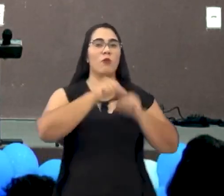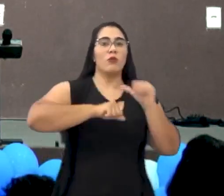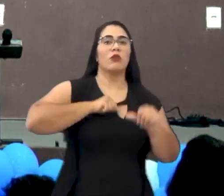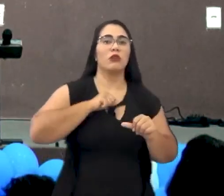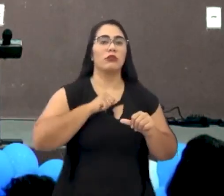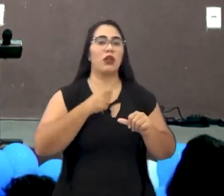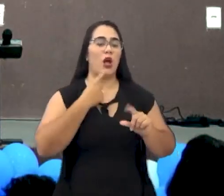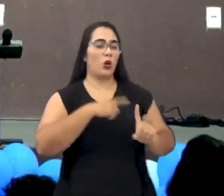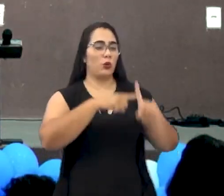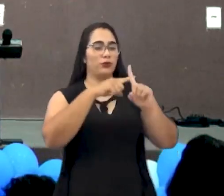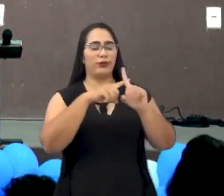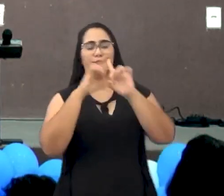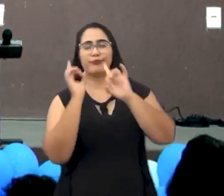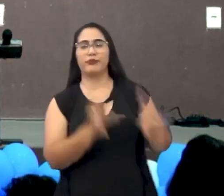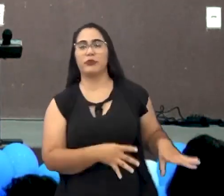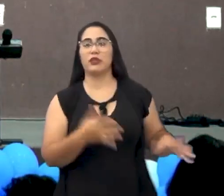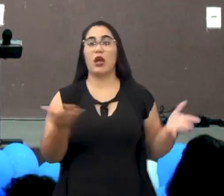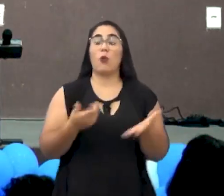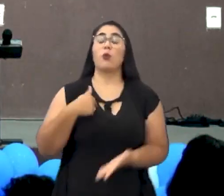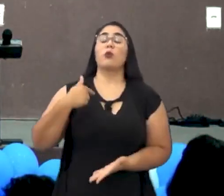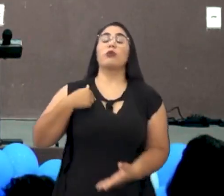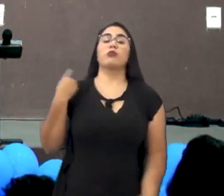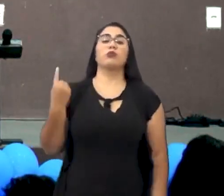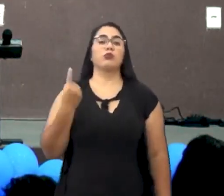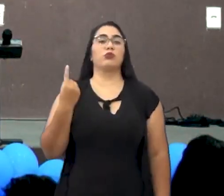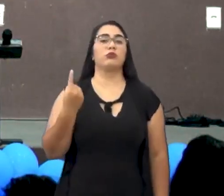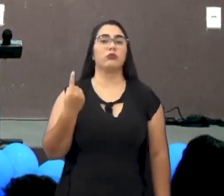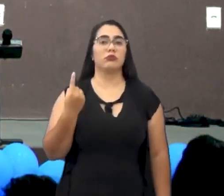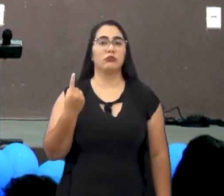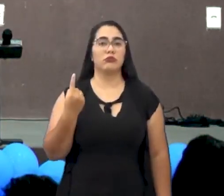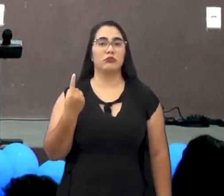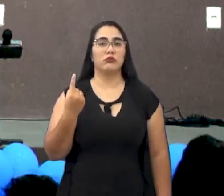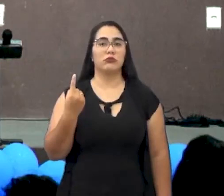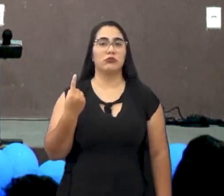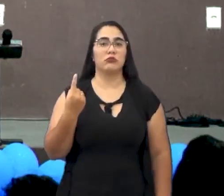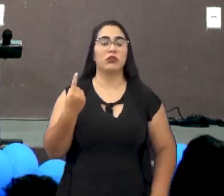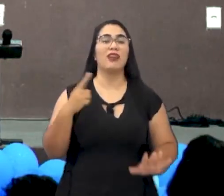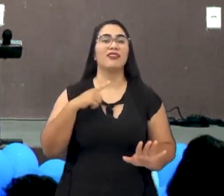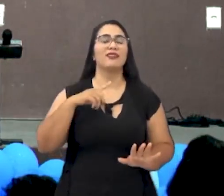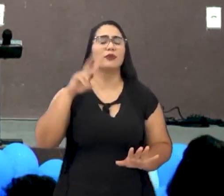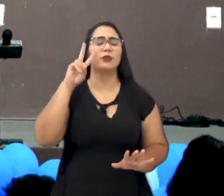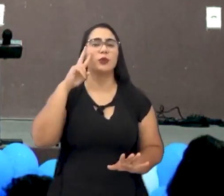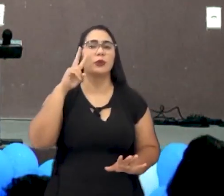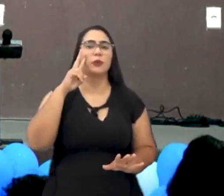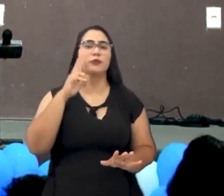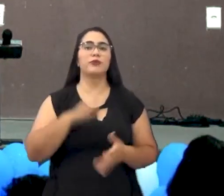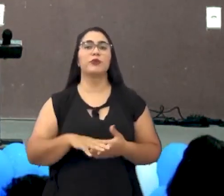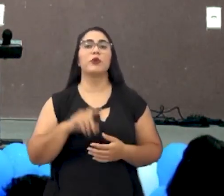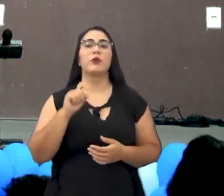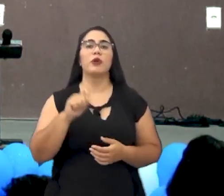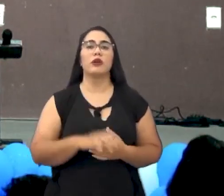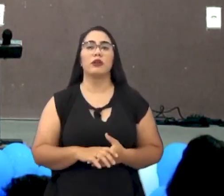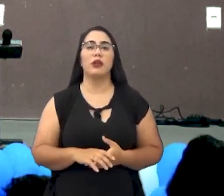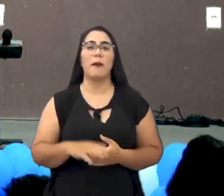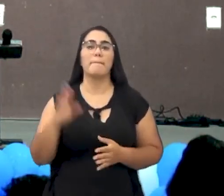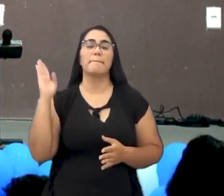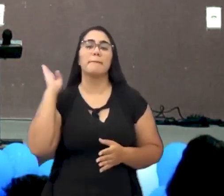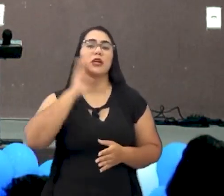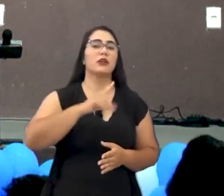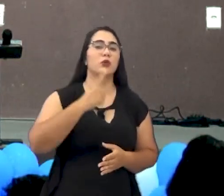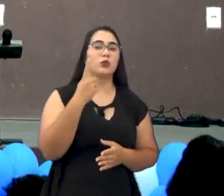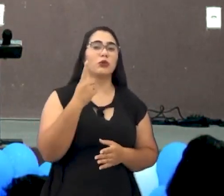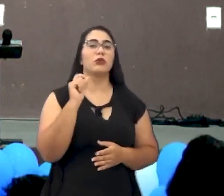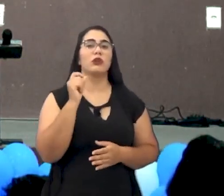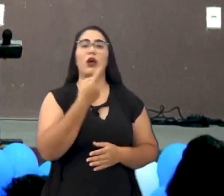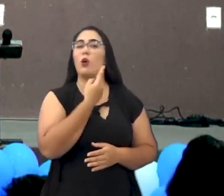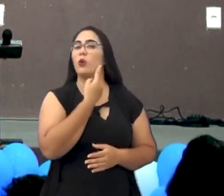e jogou fora. E disse, agora sou eu. Igual tem uma história, né? Bater numa face oferece a outra. Mas